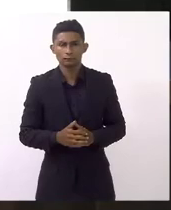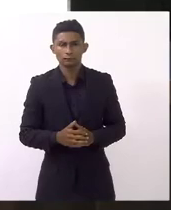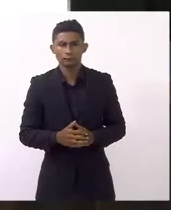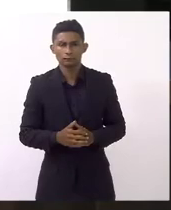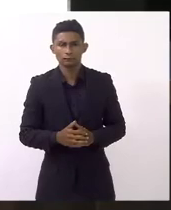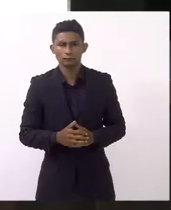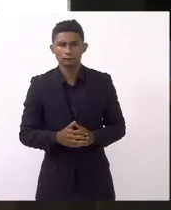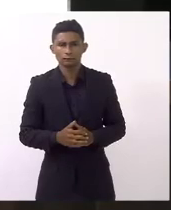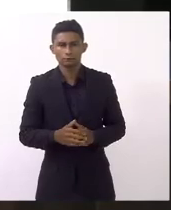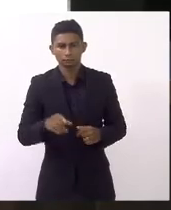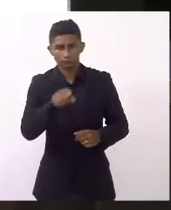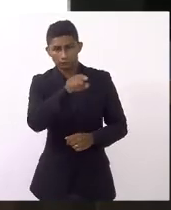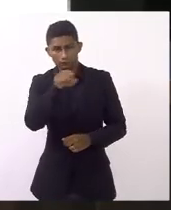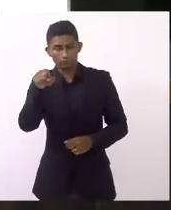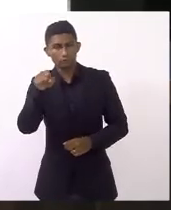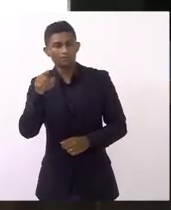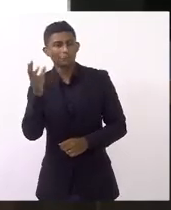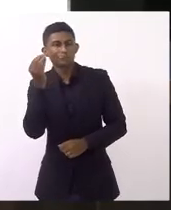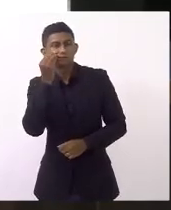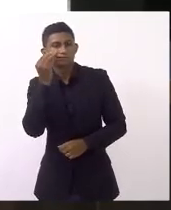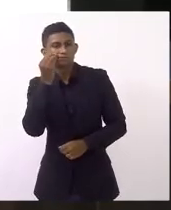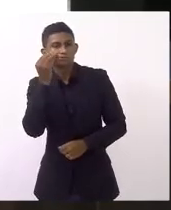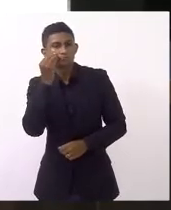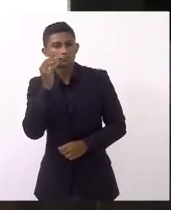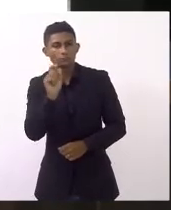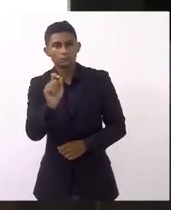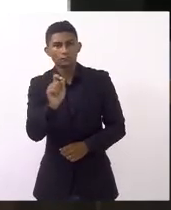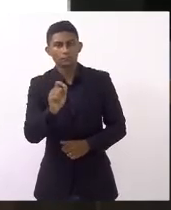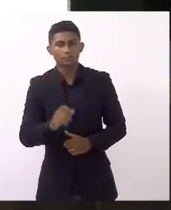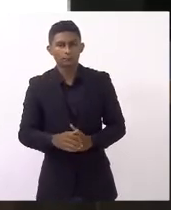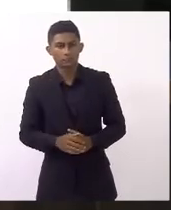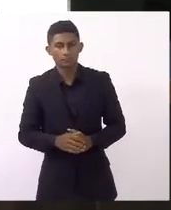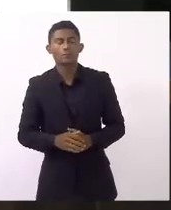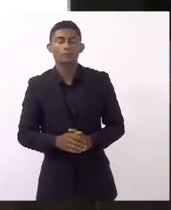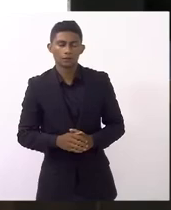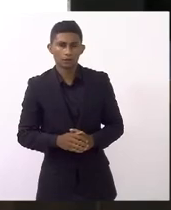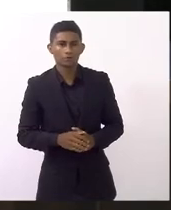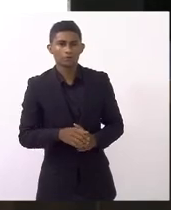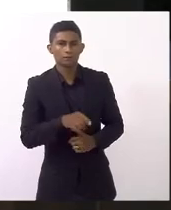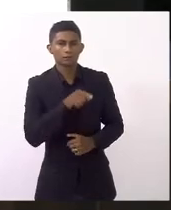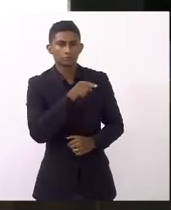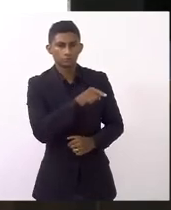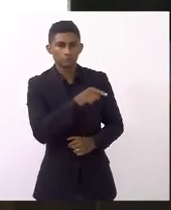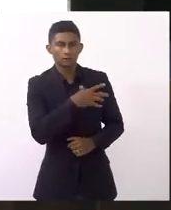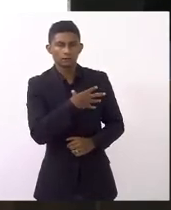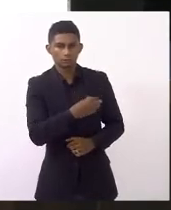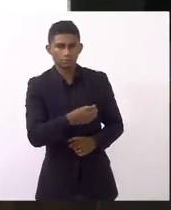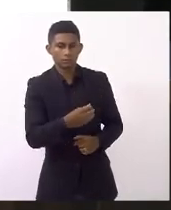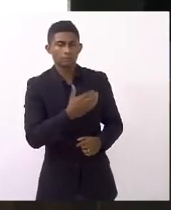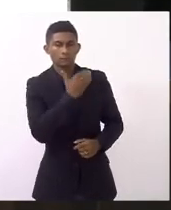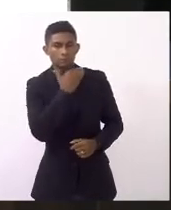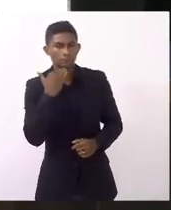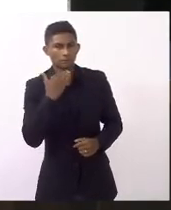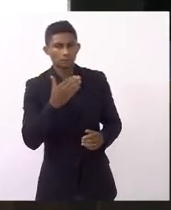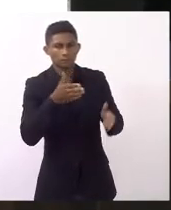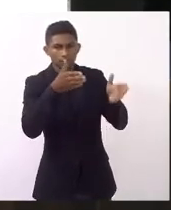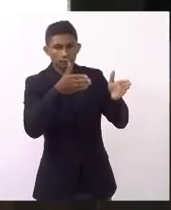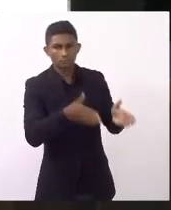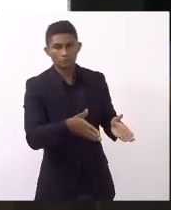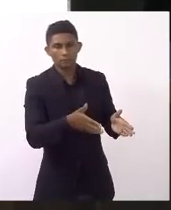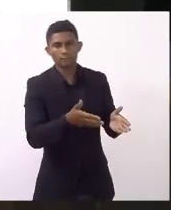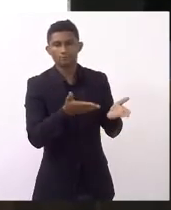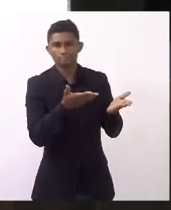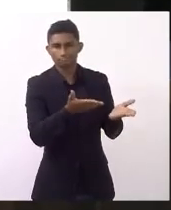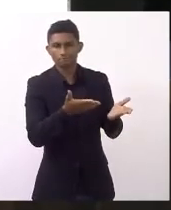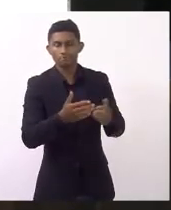enfim que tentava a homenagear uma homenagem fúnebre ao